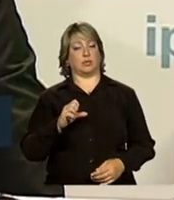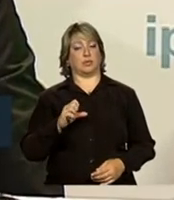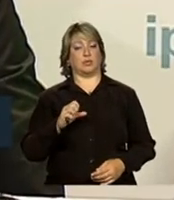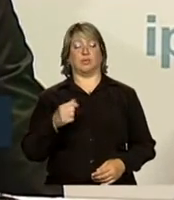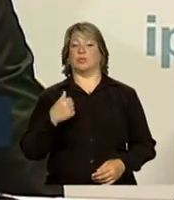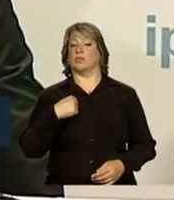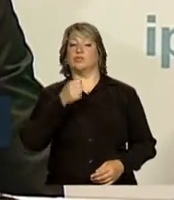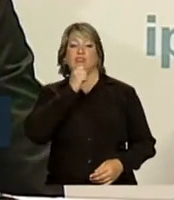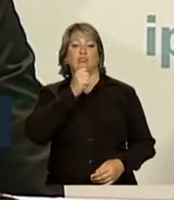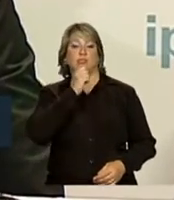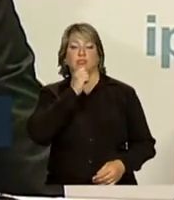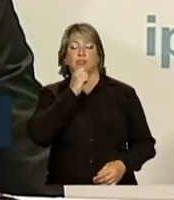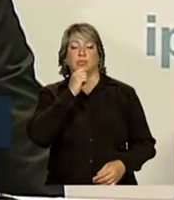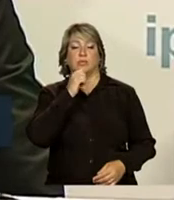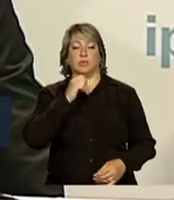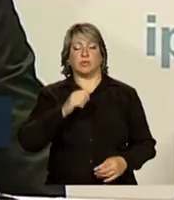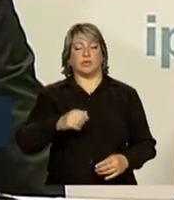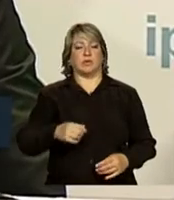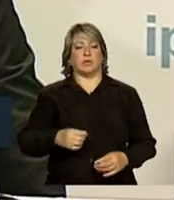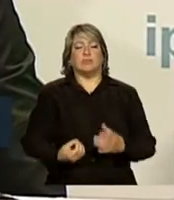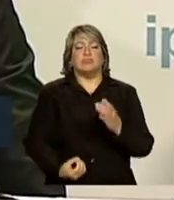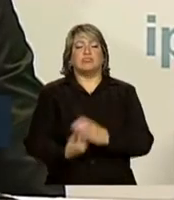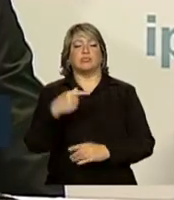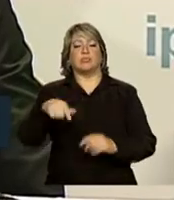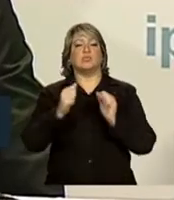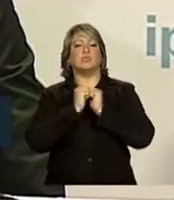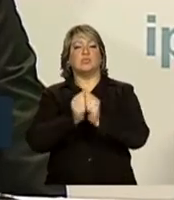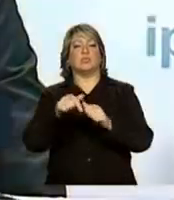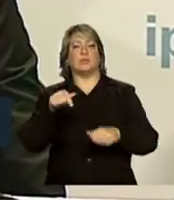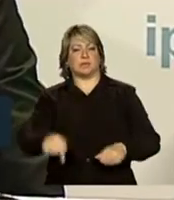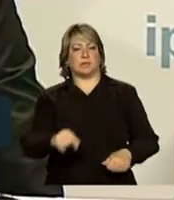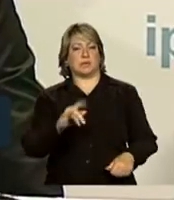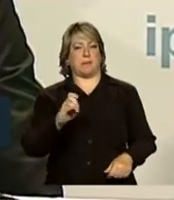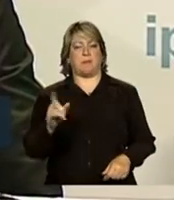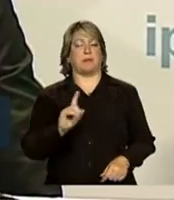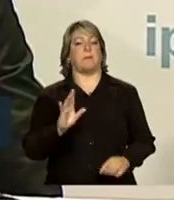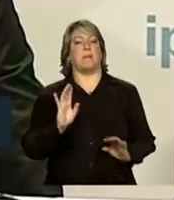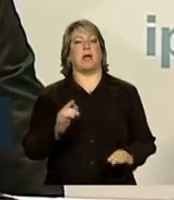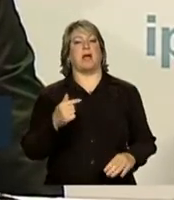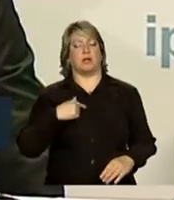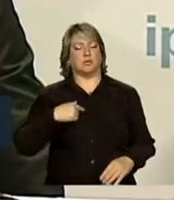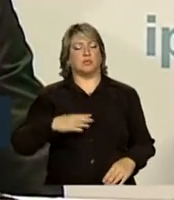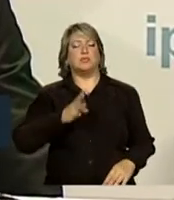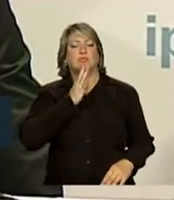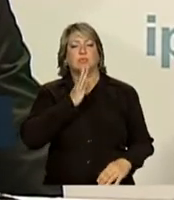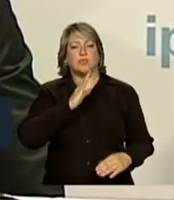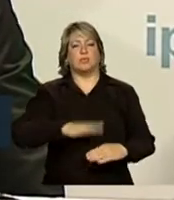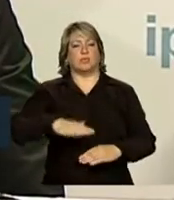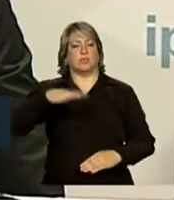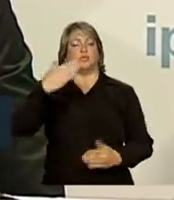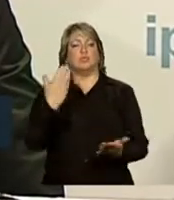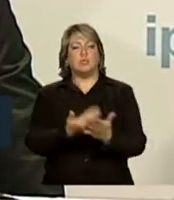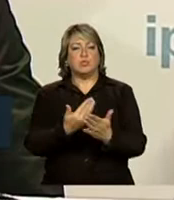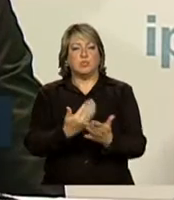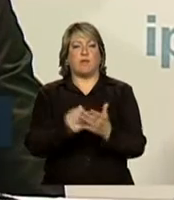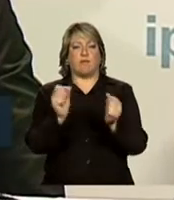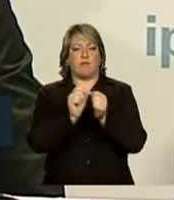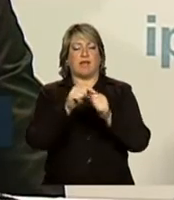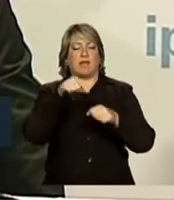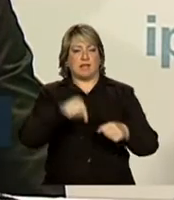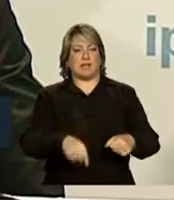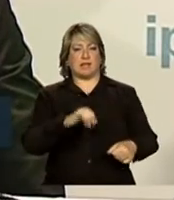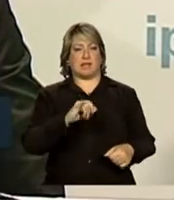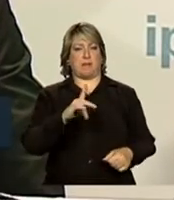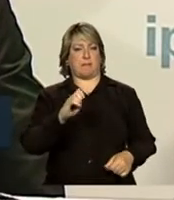não sou nascido na casa, mas fui criado na casa. Sou descendo dos estudos aqui feitos nessa casa,